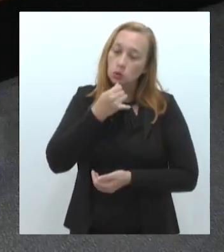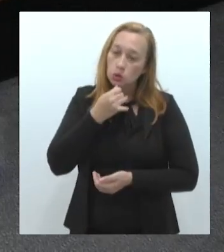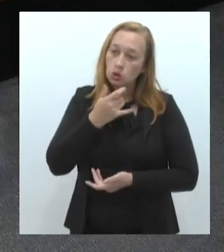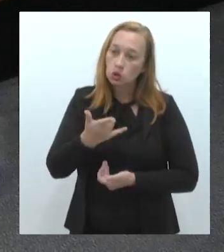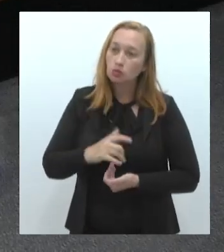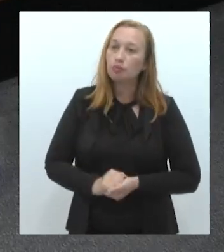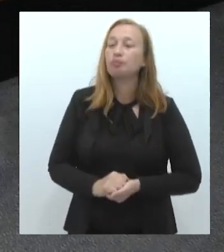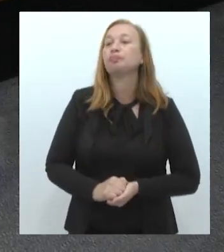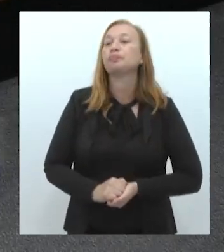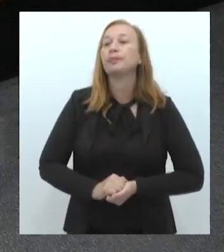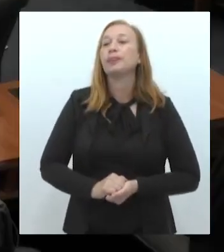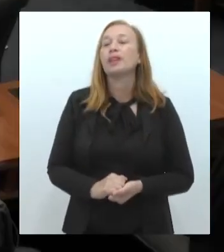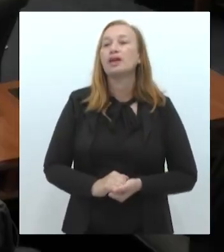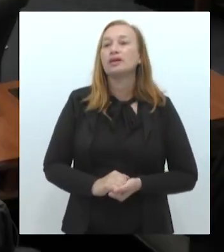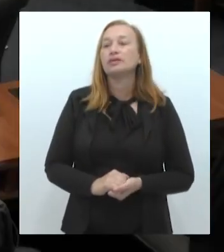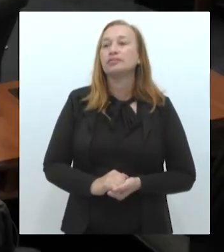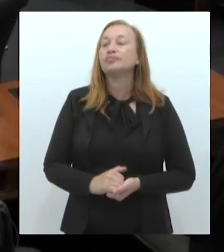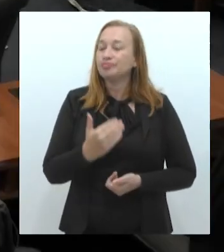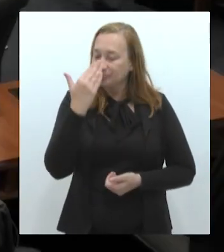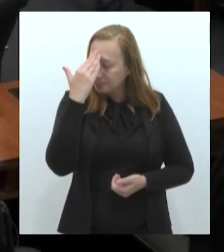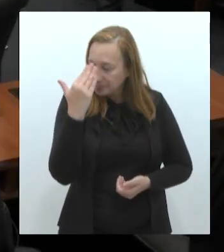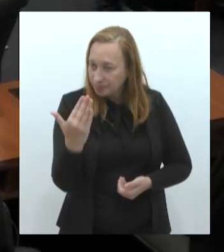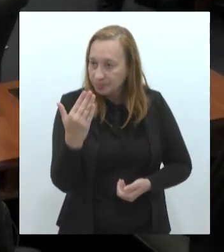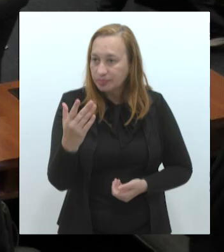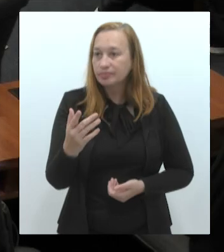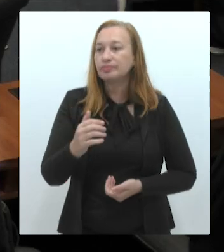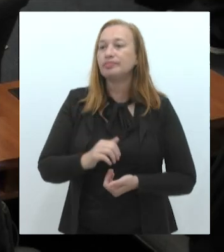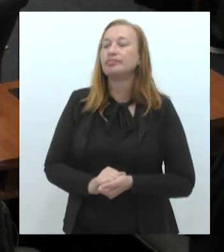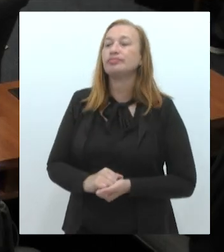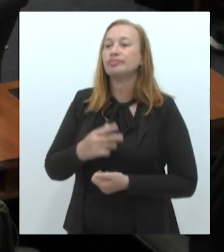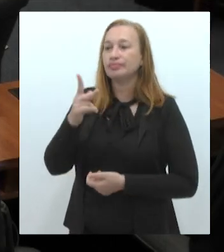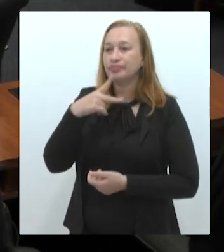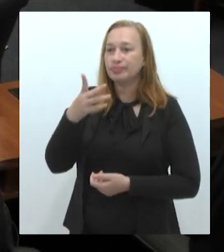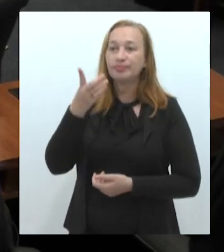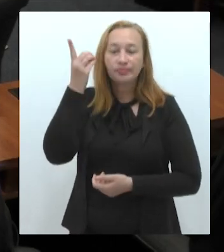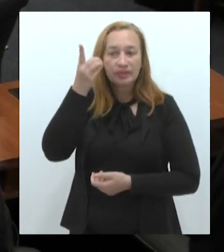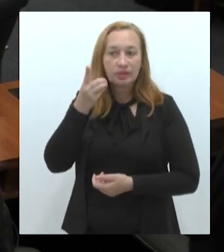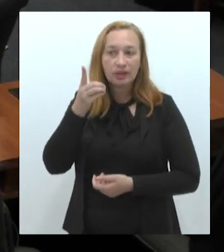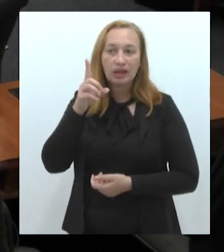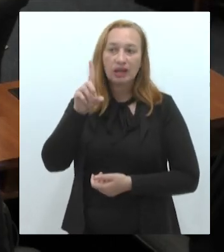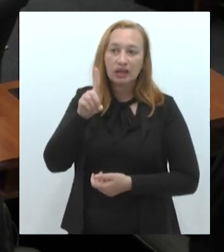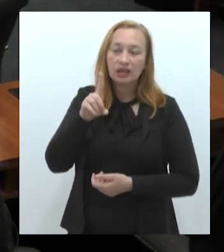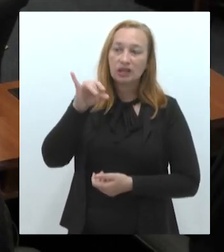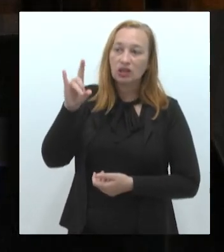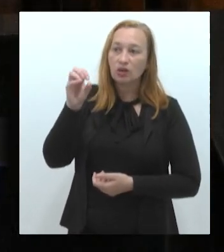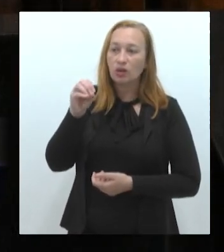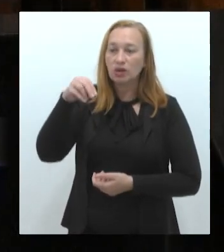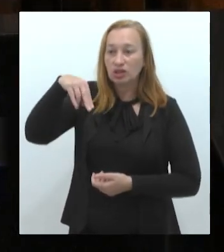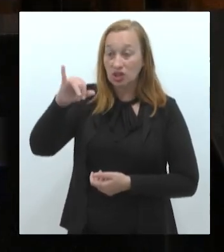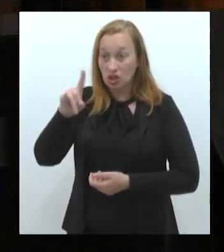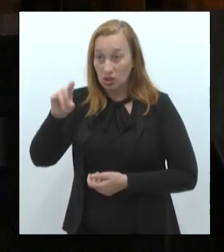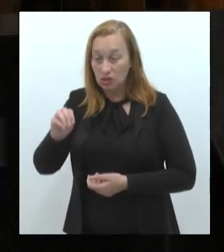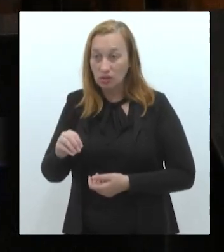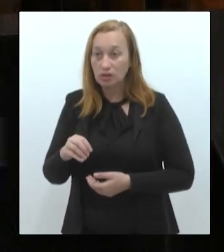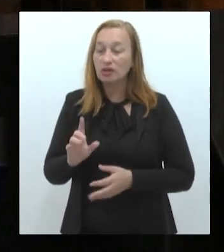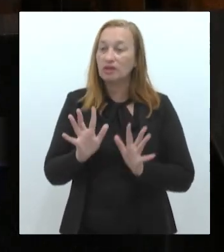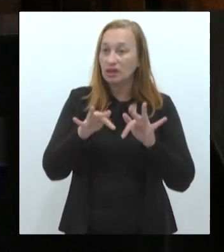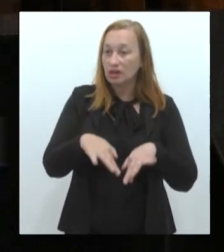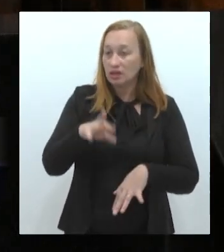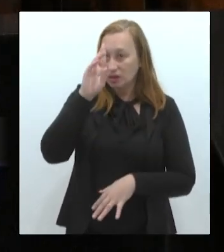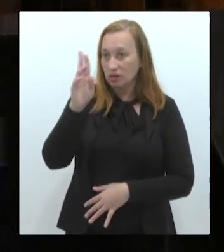constrangedora. Eu agradeço o seu à parte, deputado Dionísio Lins. E concluindo, senhora